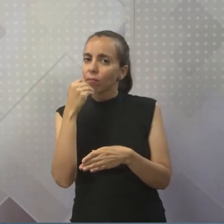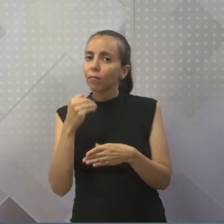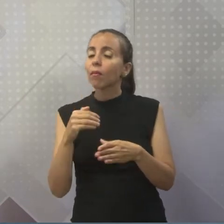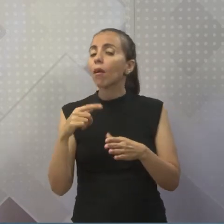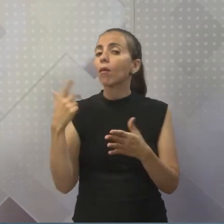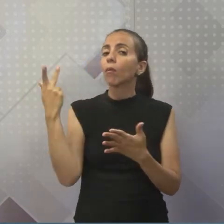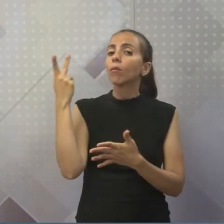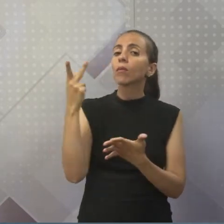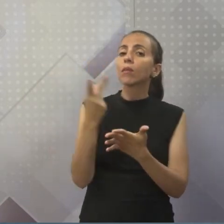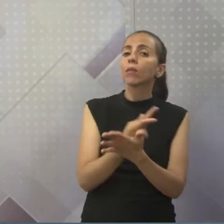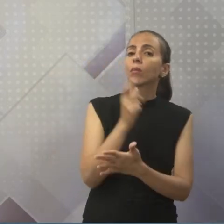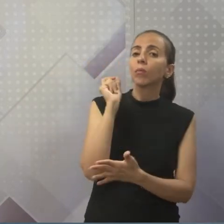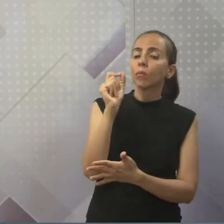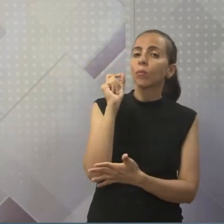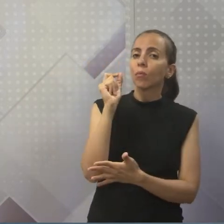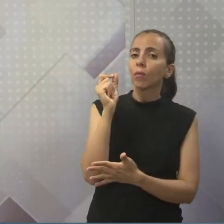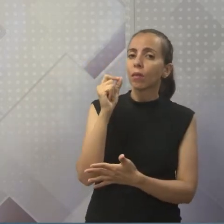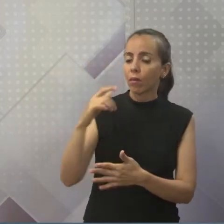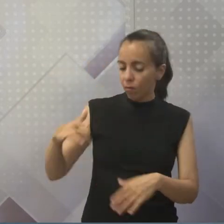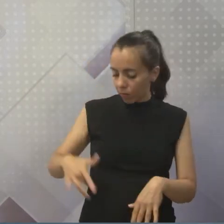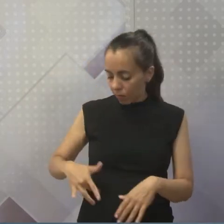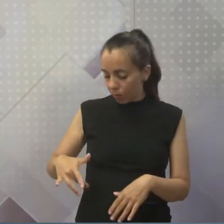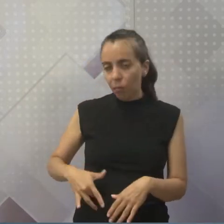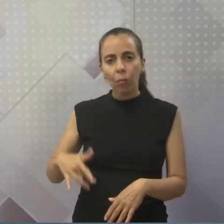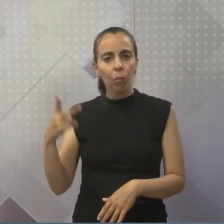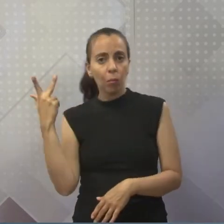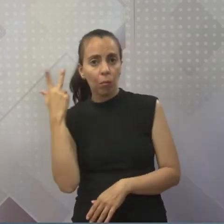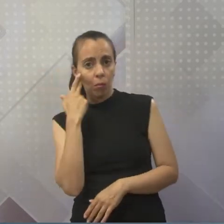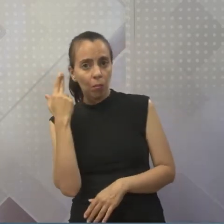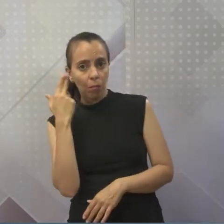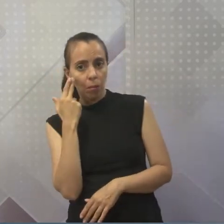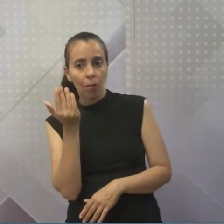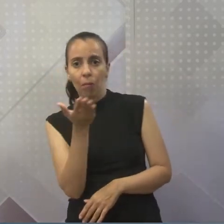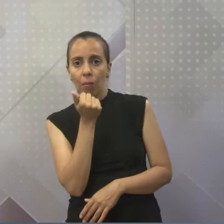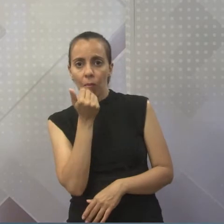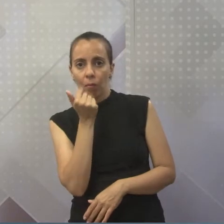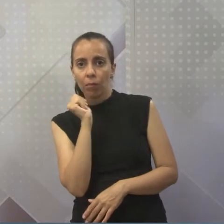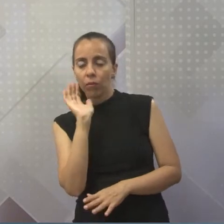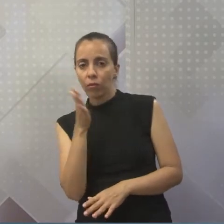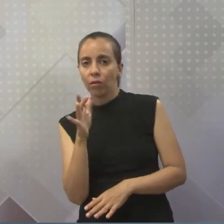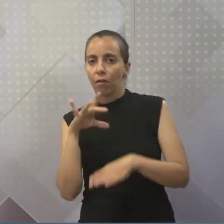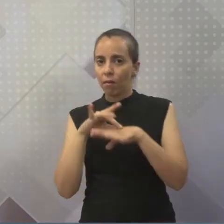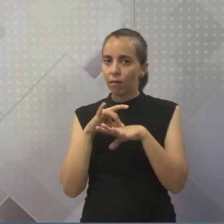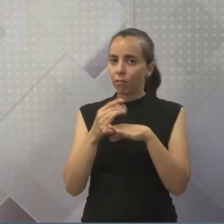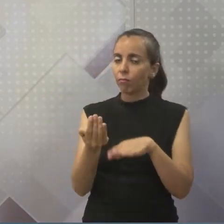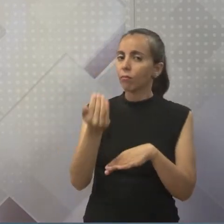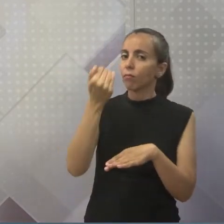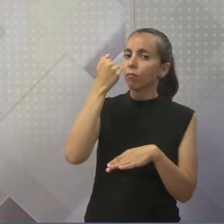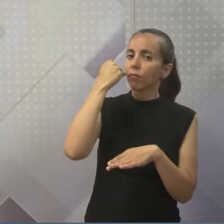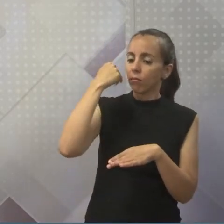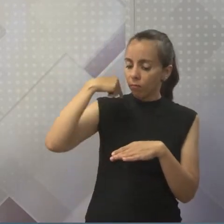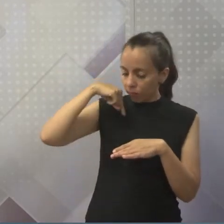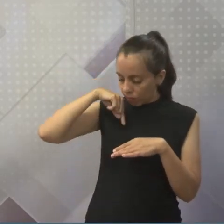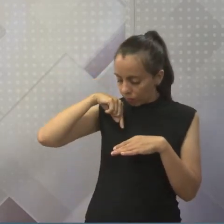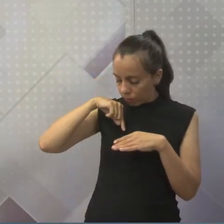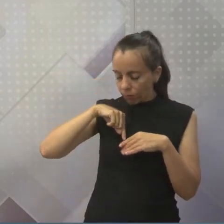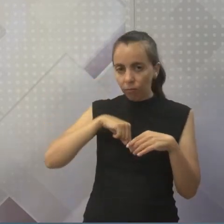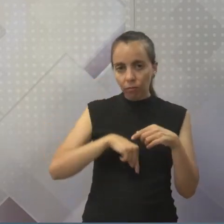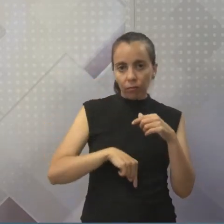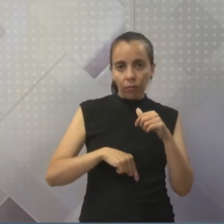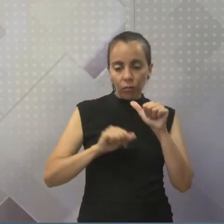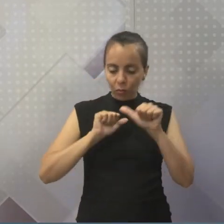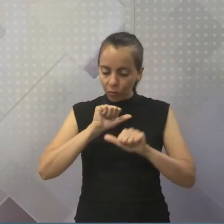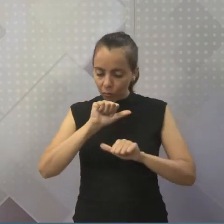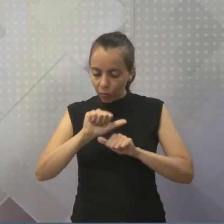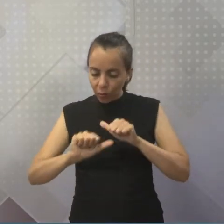pessoas com o fígado funcionando direitinho, elas convertem uma substância que